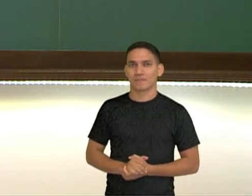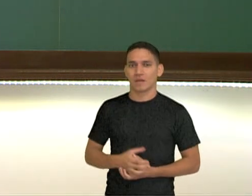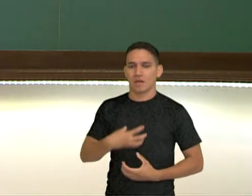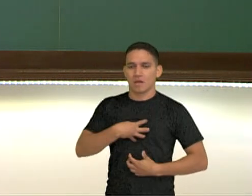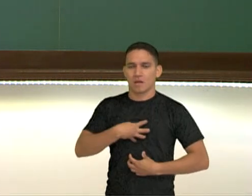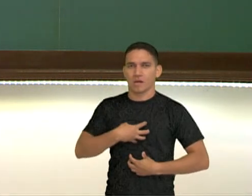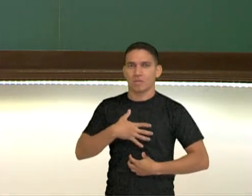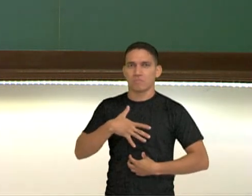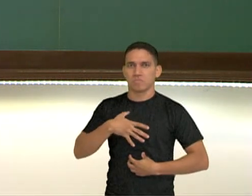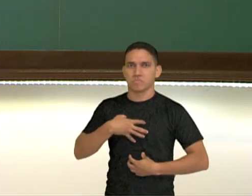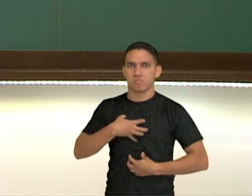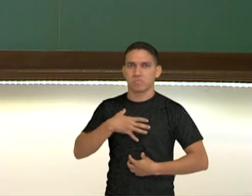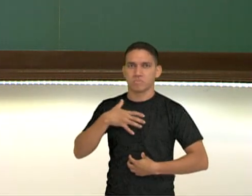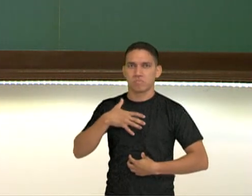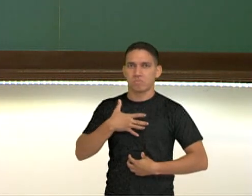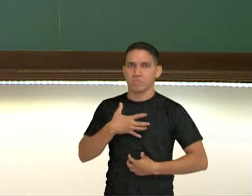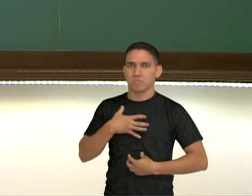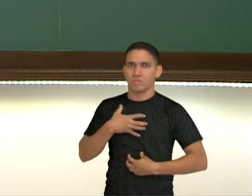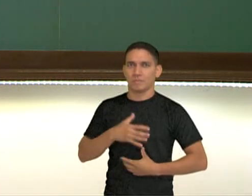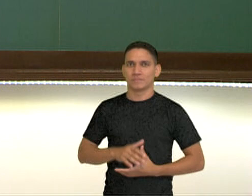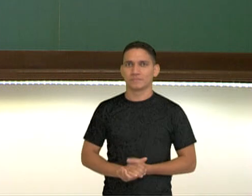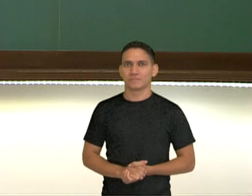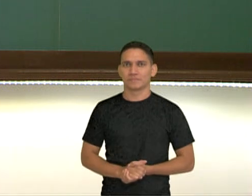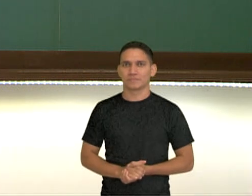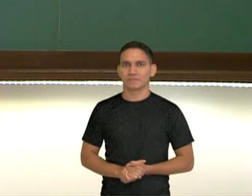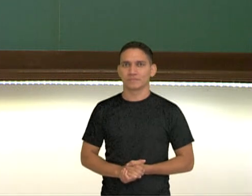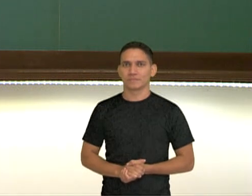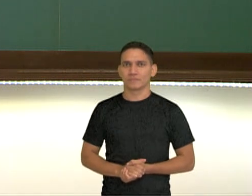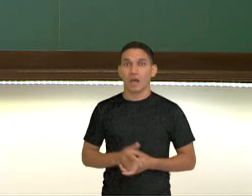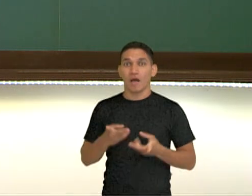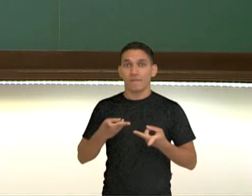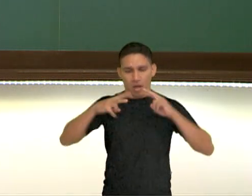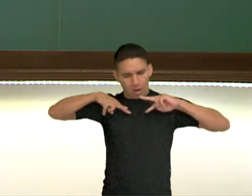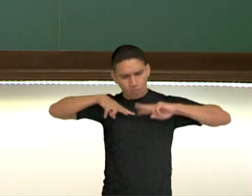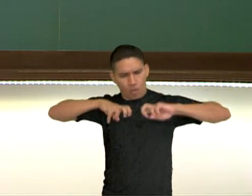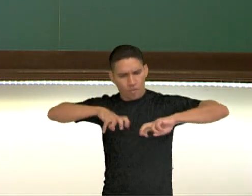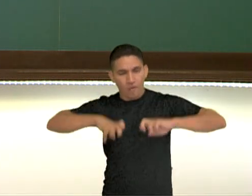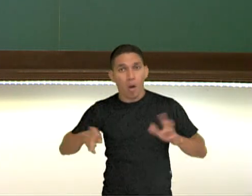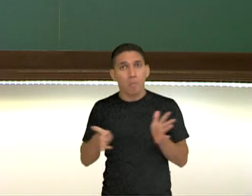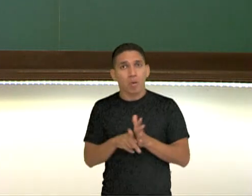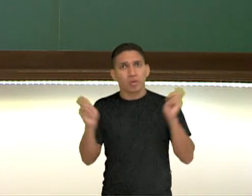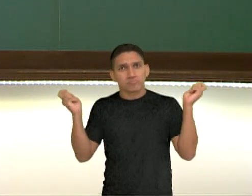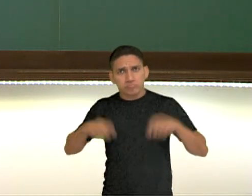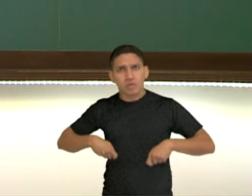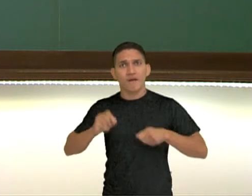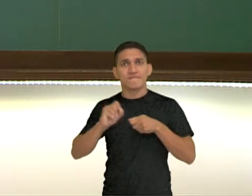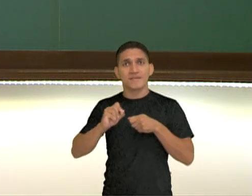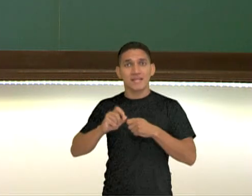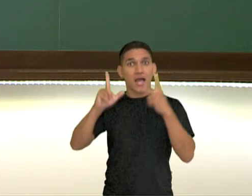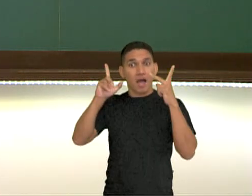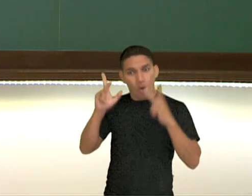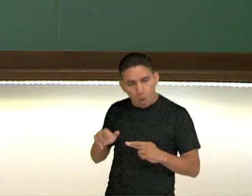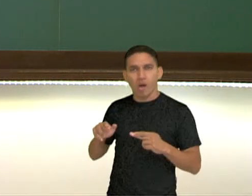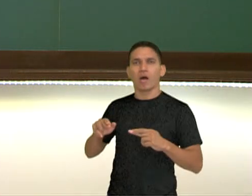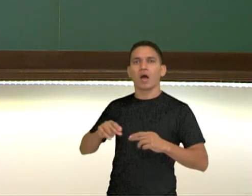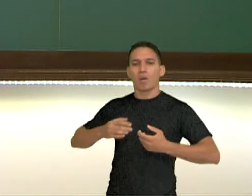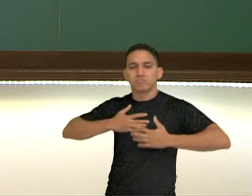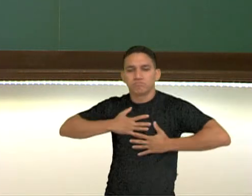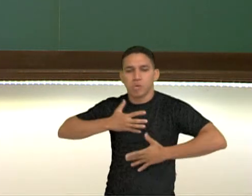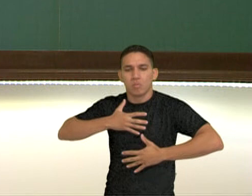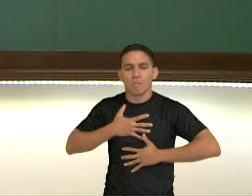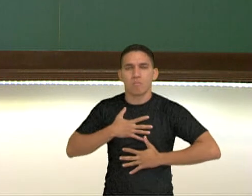E aí e Vamos explorar um pouquinho a possibilidade de produzir